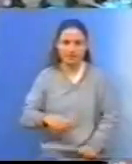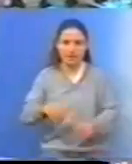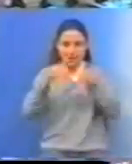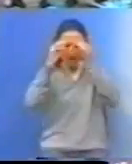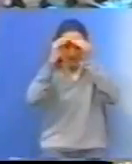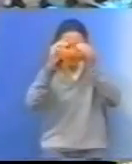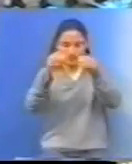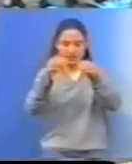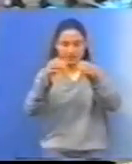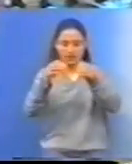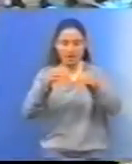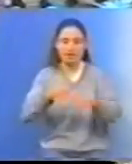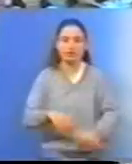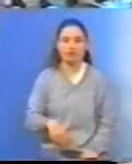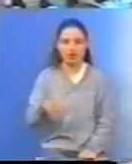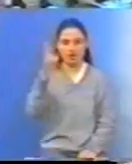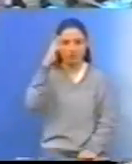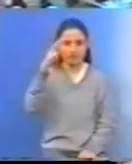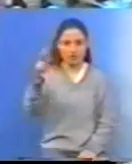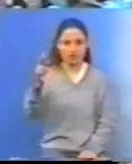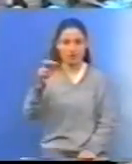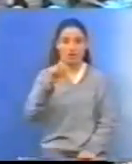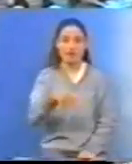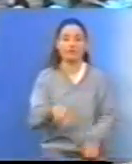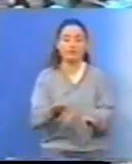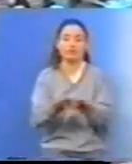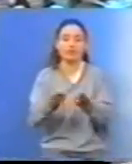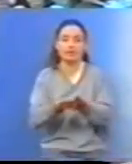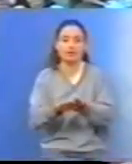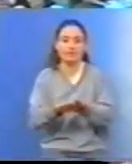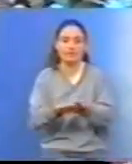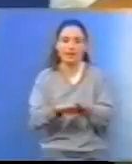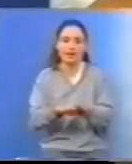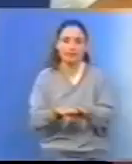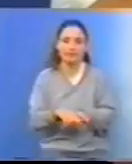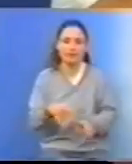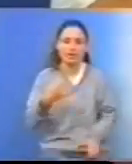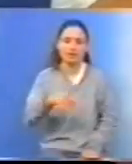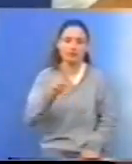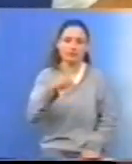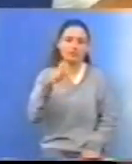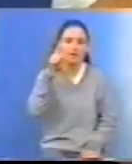Você também. Você também. Se você, menina,